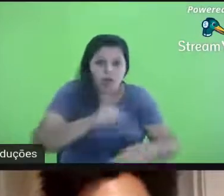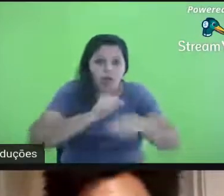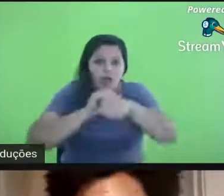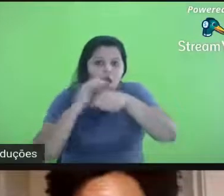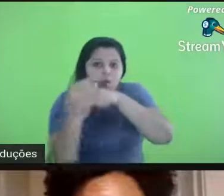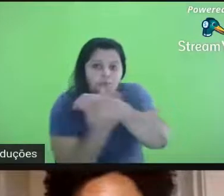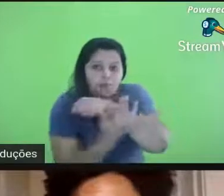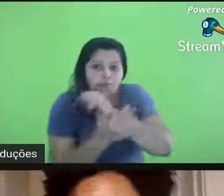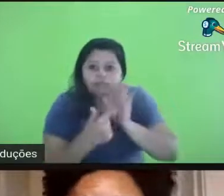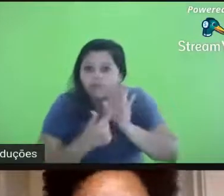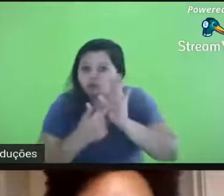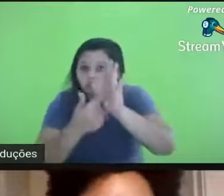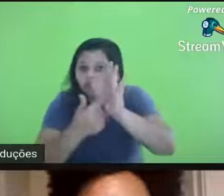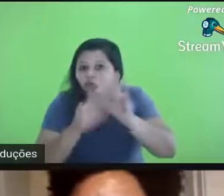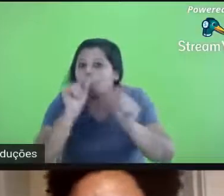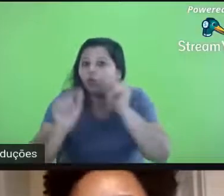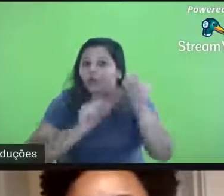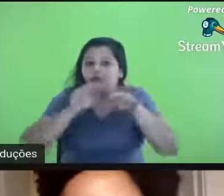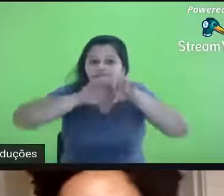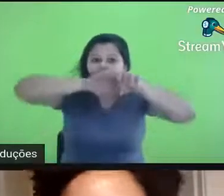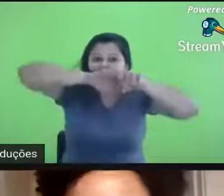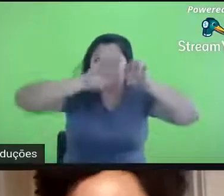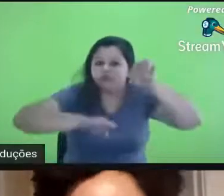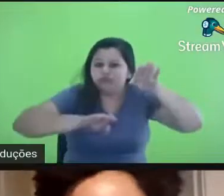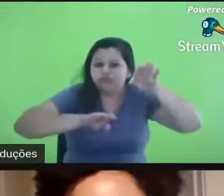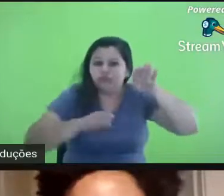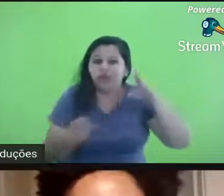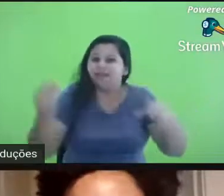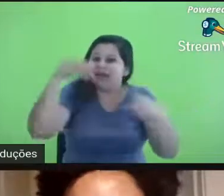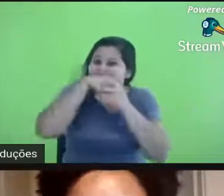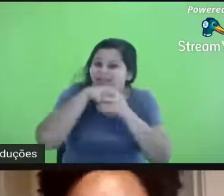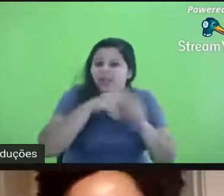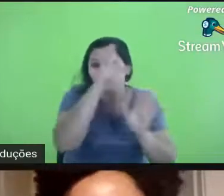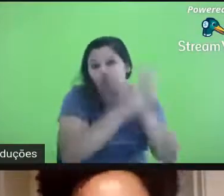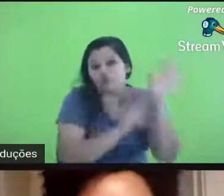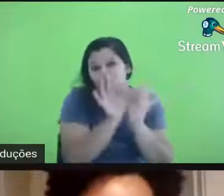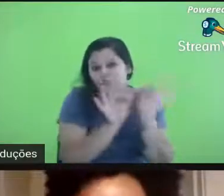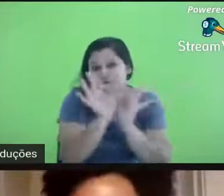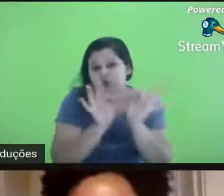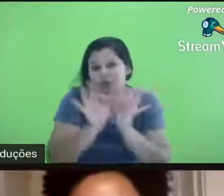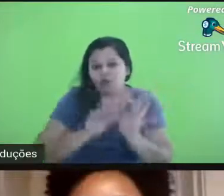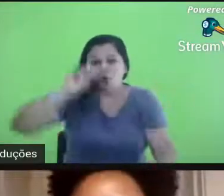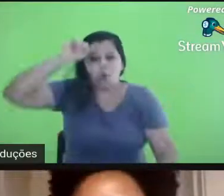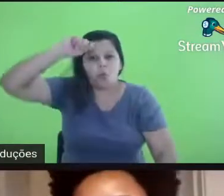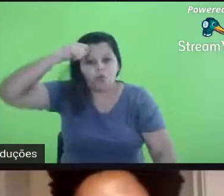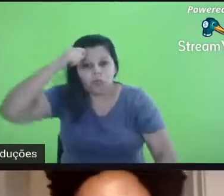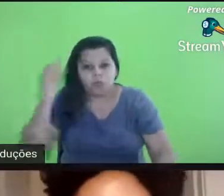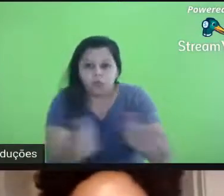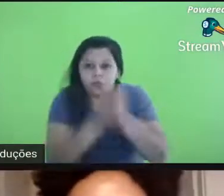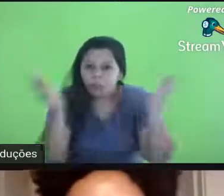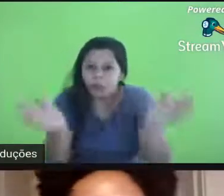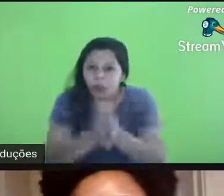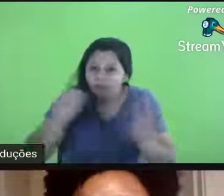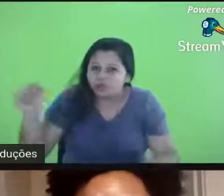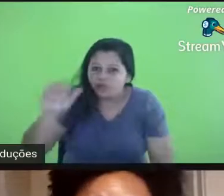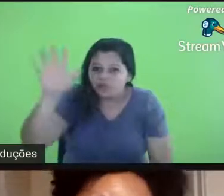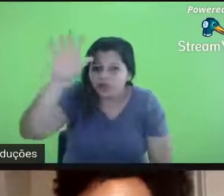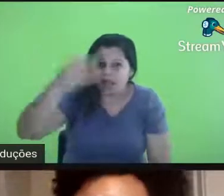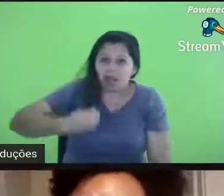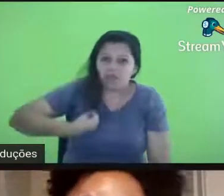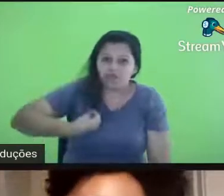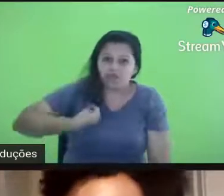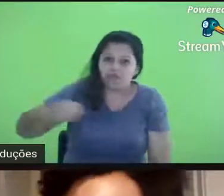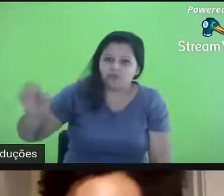social. Essa desigualdade social ela faz parte de um projeto. O preto, pobre, favelado está onde está, porque